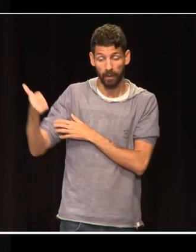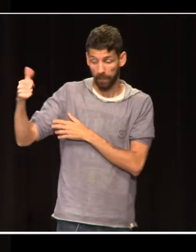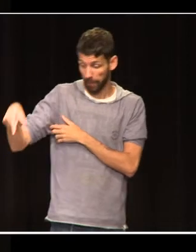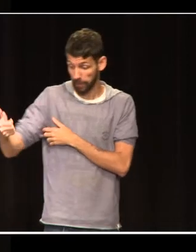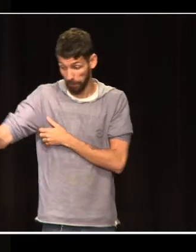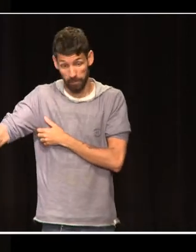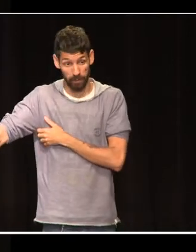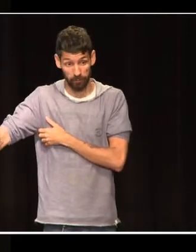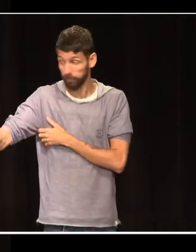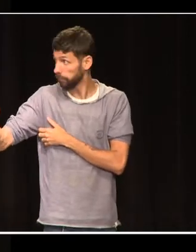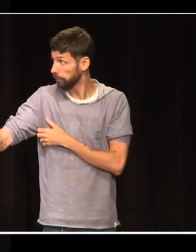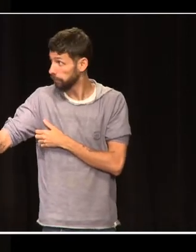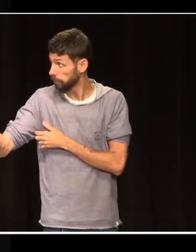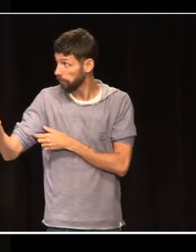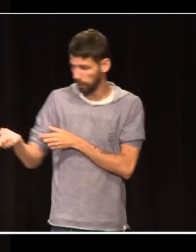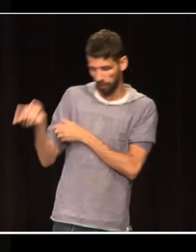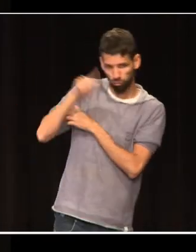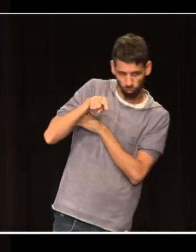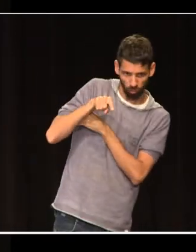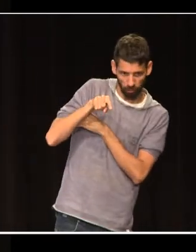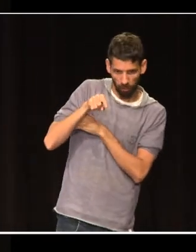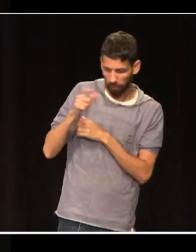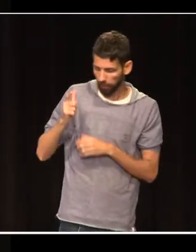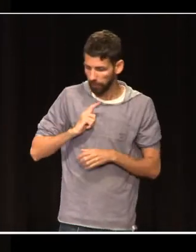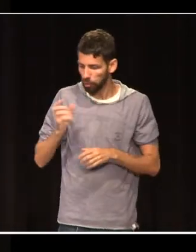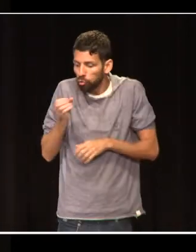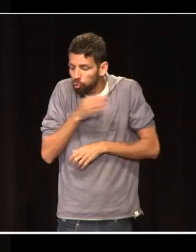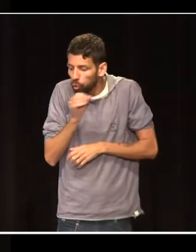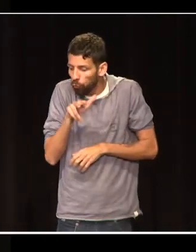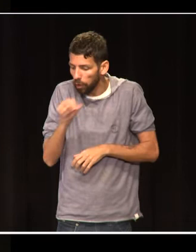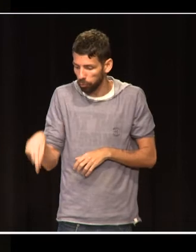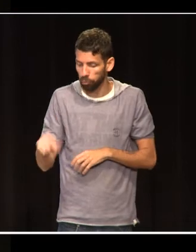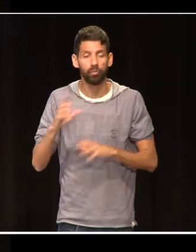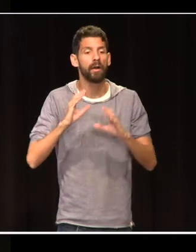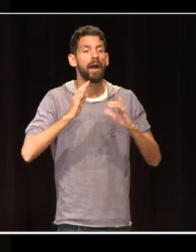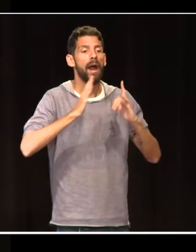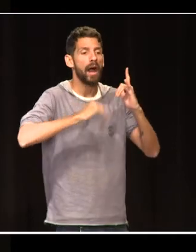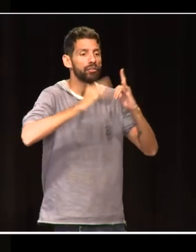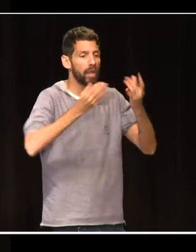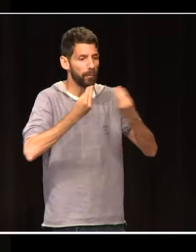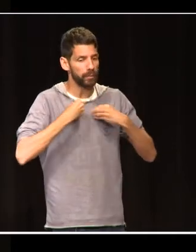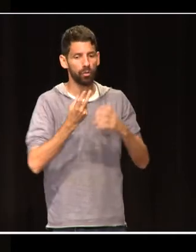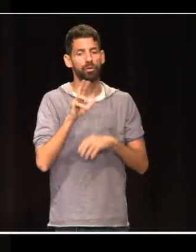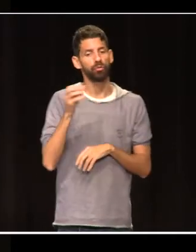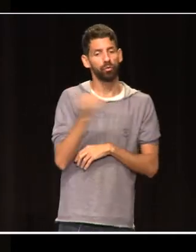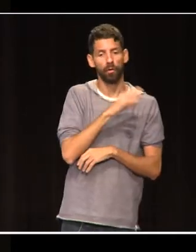equipe anterior, e aí agora são esses novos alunos. A Diepro me pegou 2